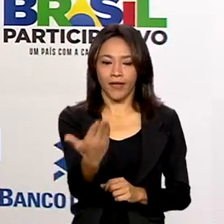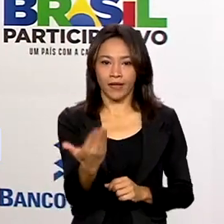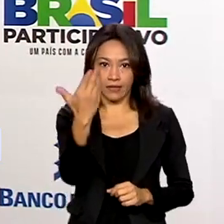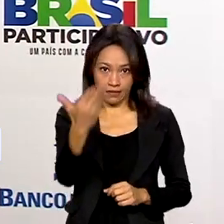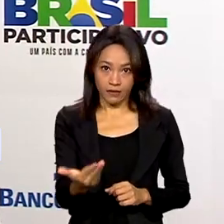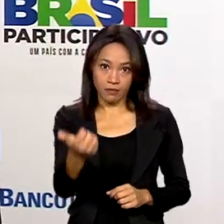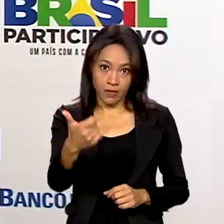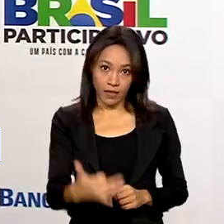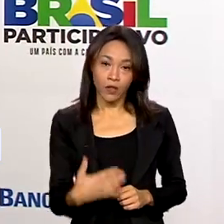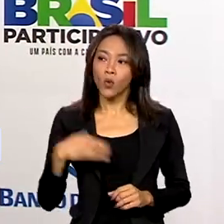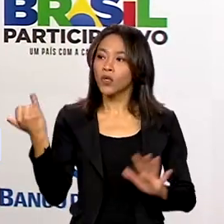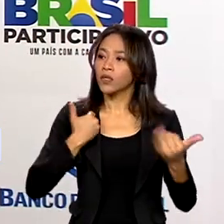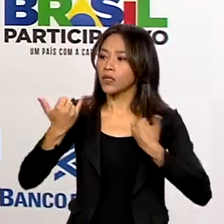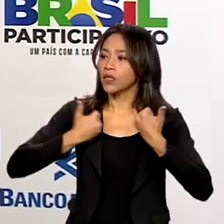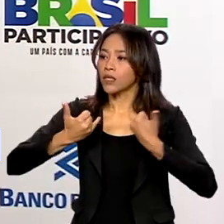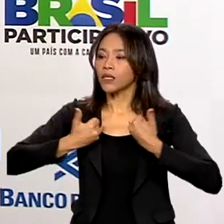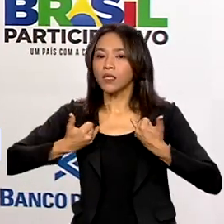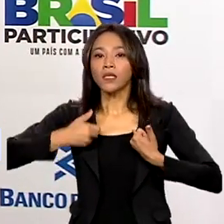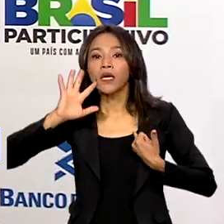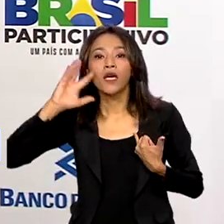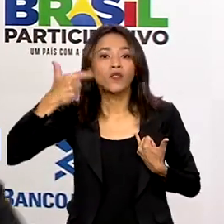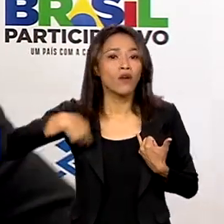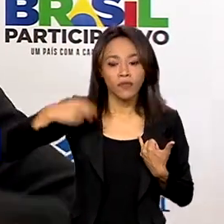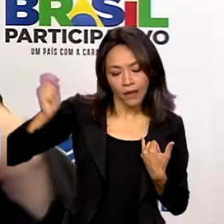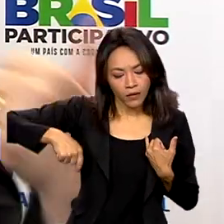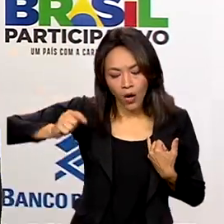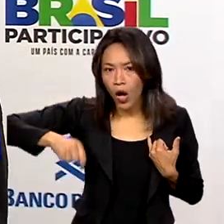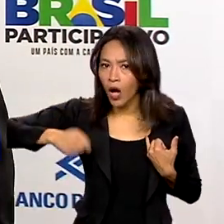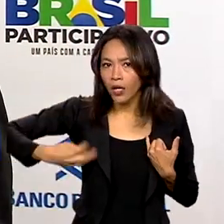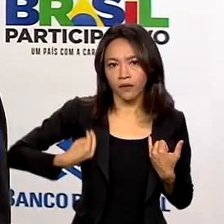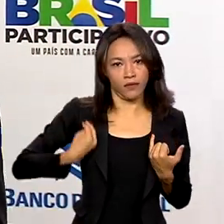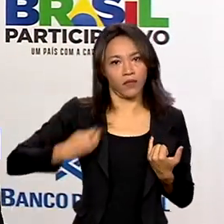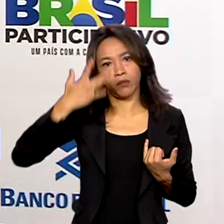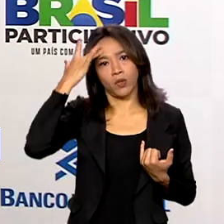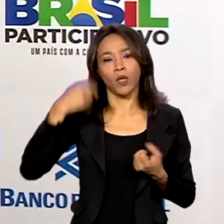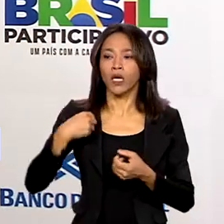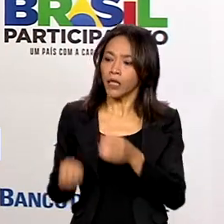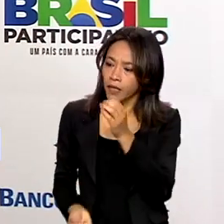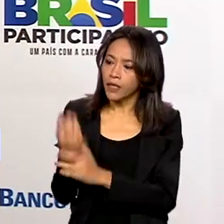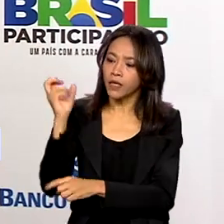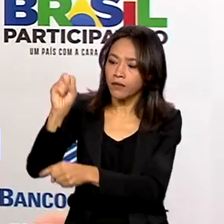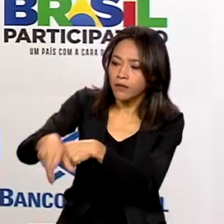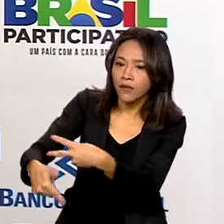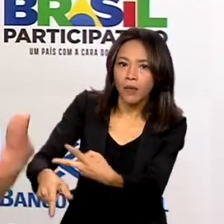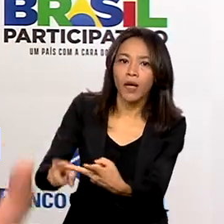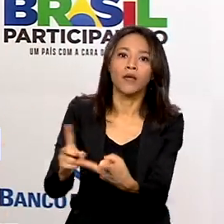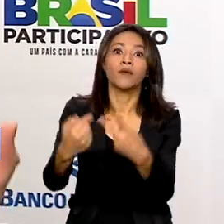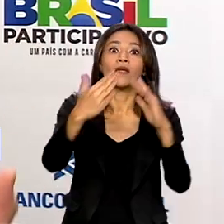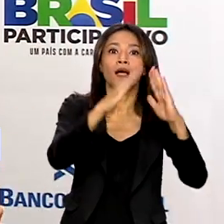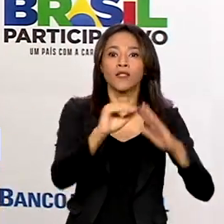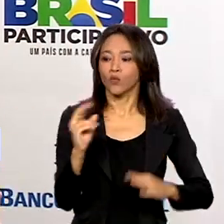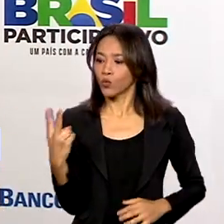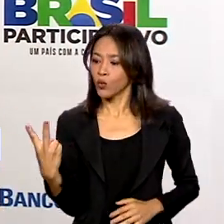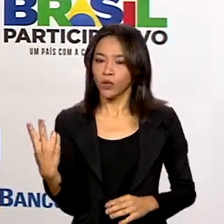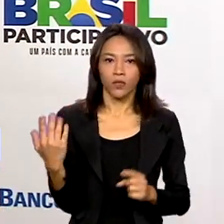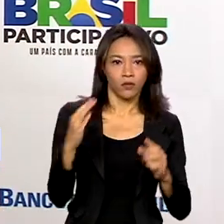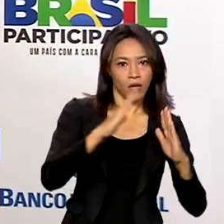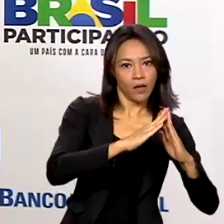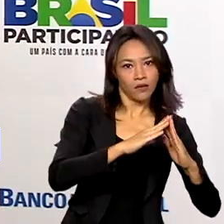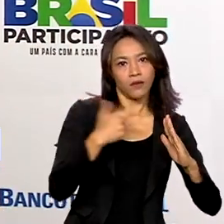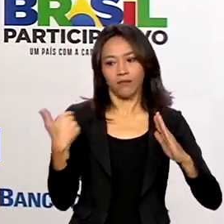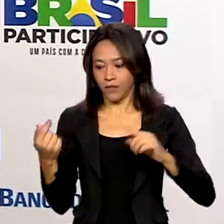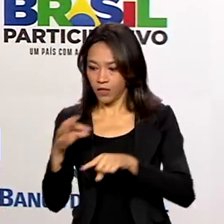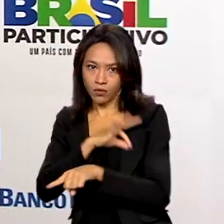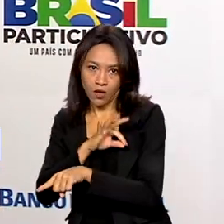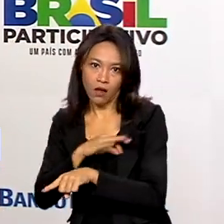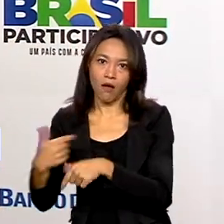aquilo que resolve de forma imediata a vida da pessoa na geração de emprego e namoradia porque são as duas bases um teto para